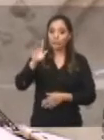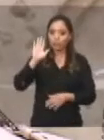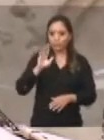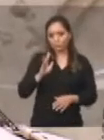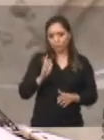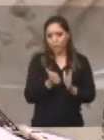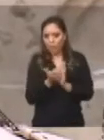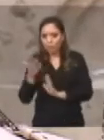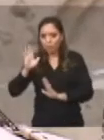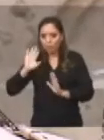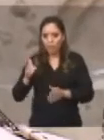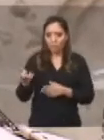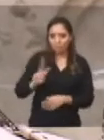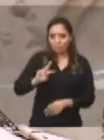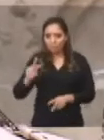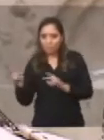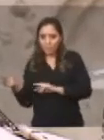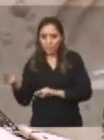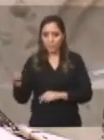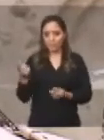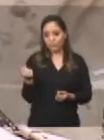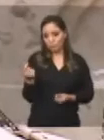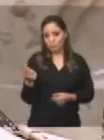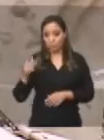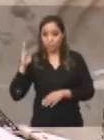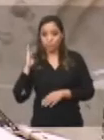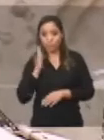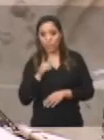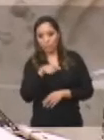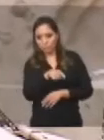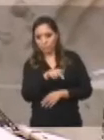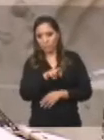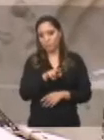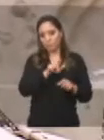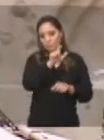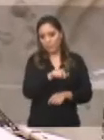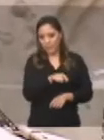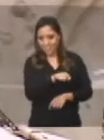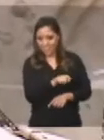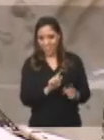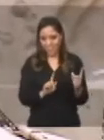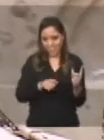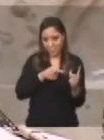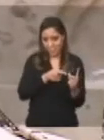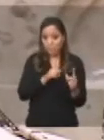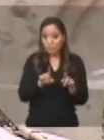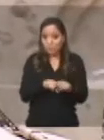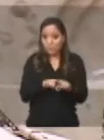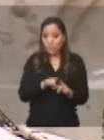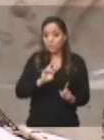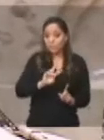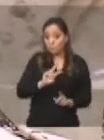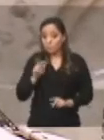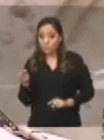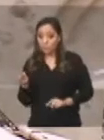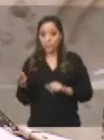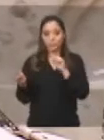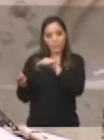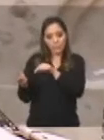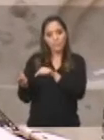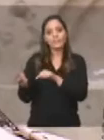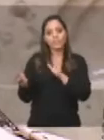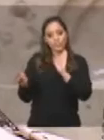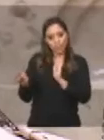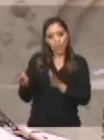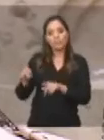tais transações diretamente para o réu. Além da transferência feita pelo parlamentar, o servidor realizou